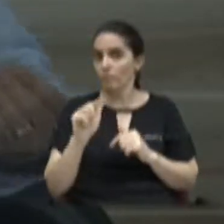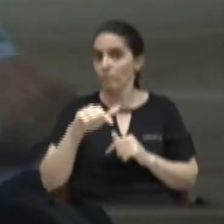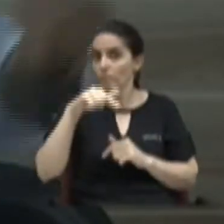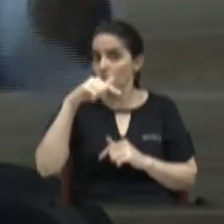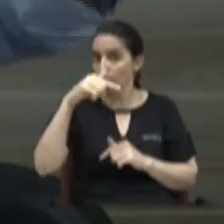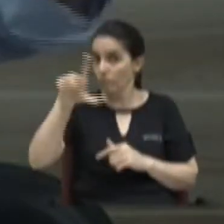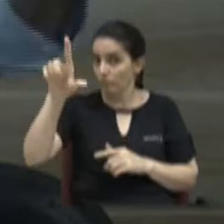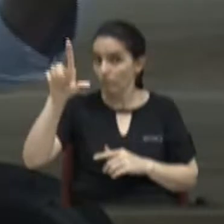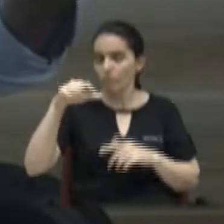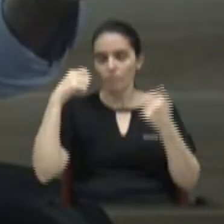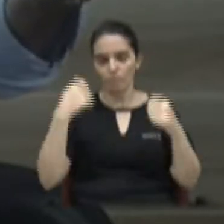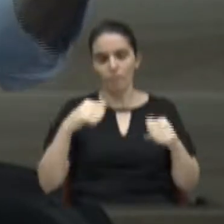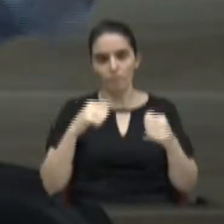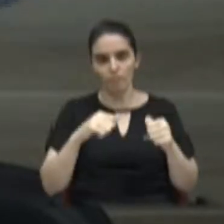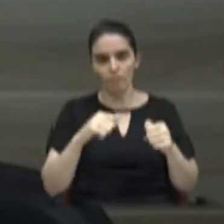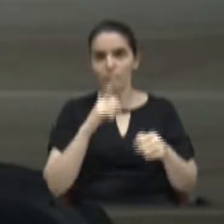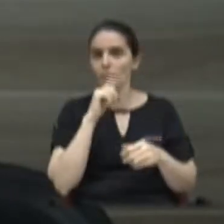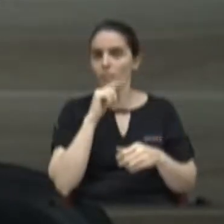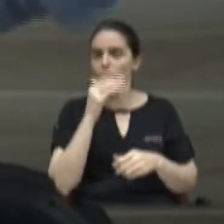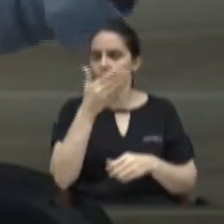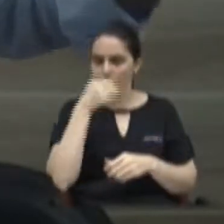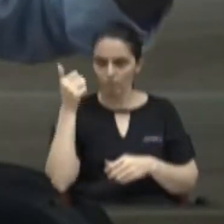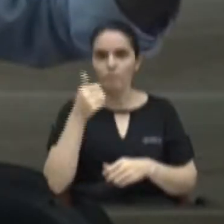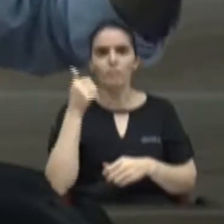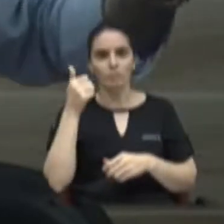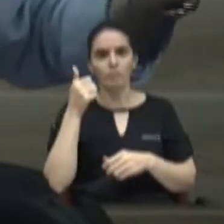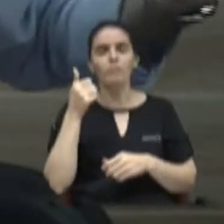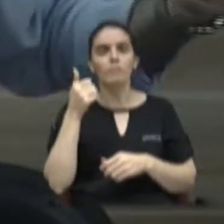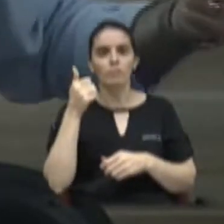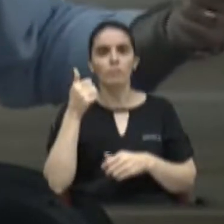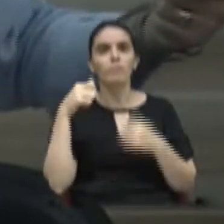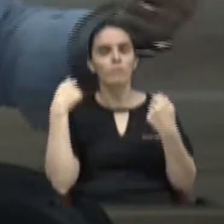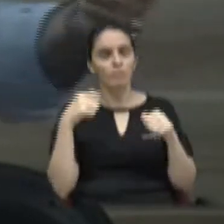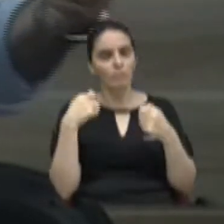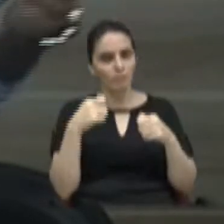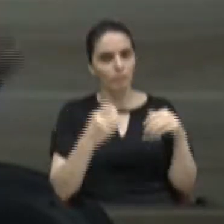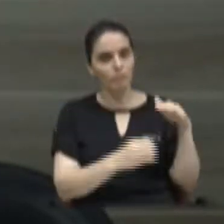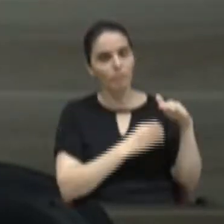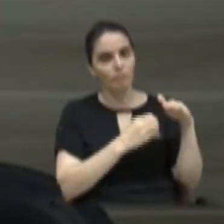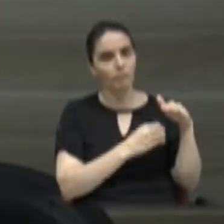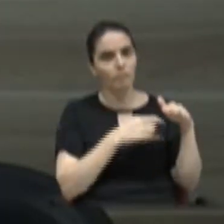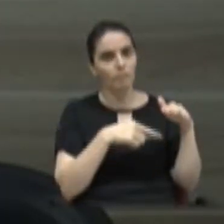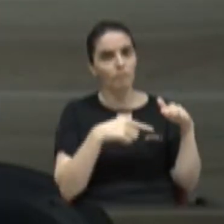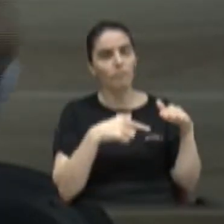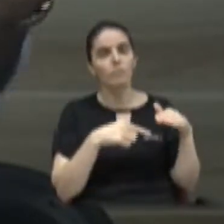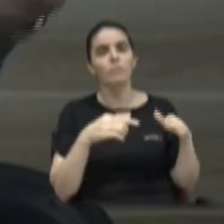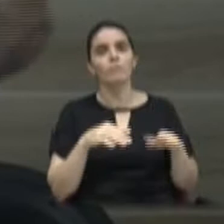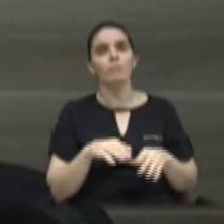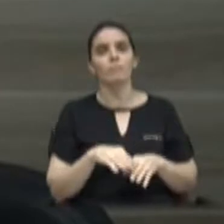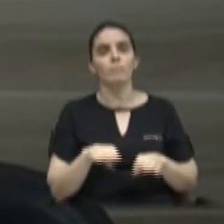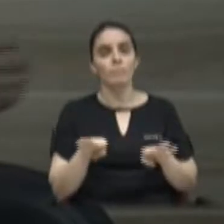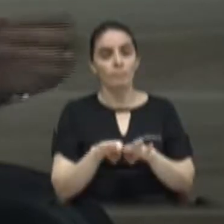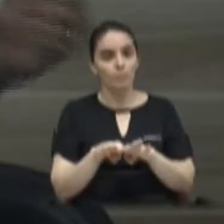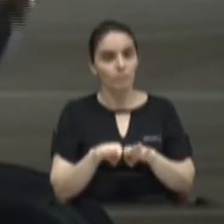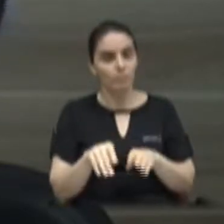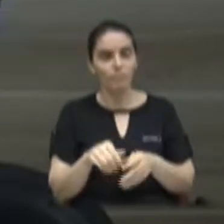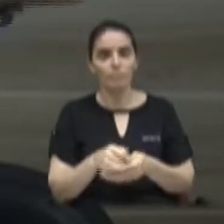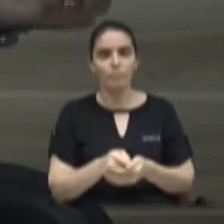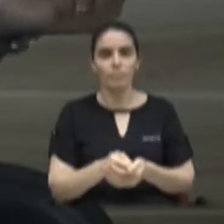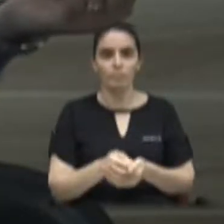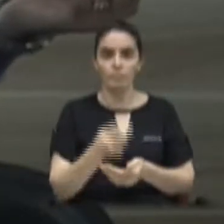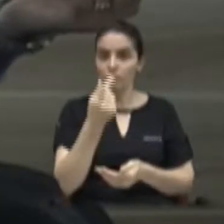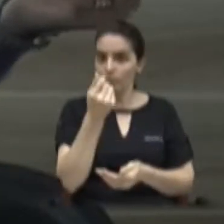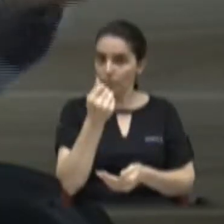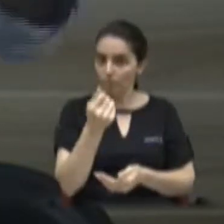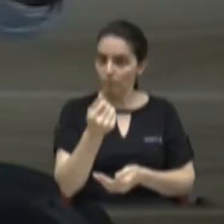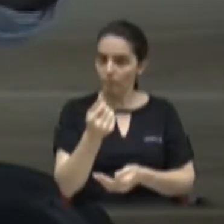cobrar melhoria do serviço, temos que cobrar que ela seja também, que cobre um preço justo